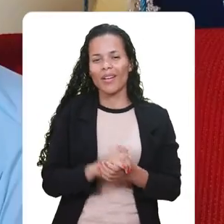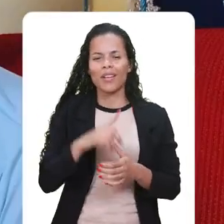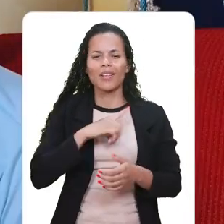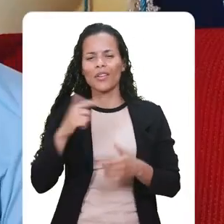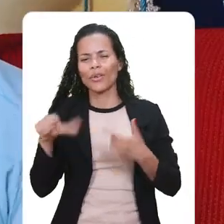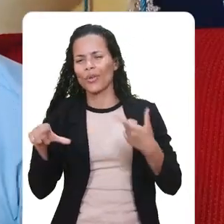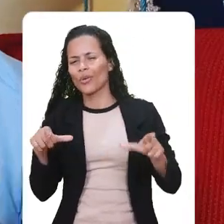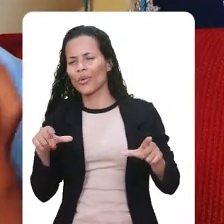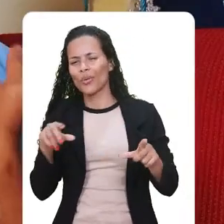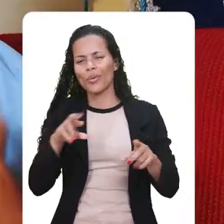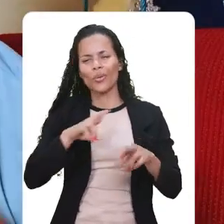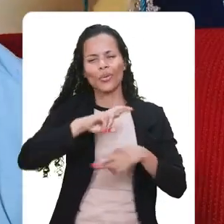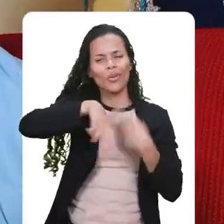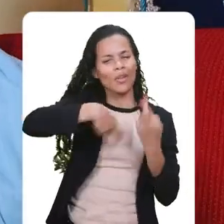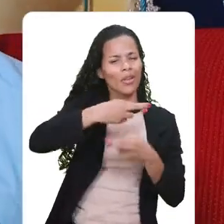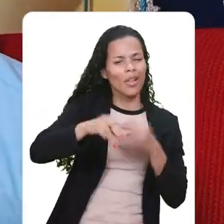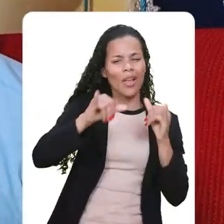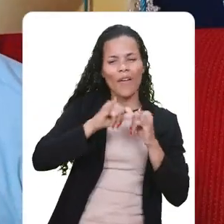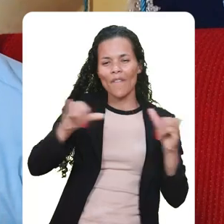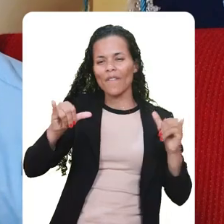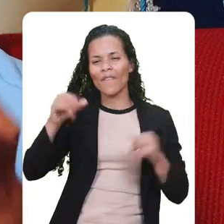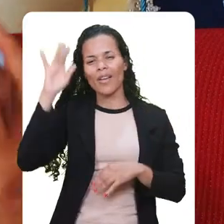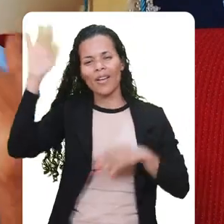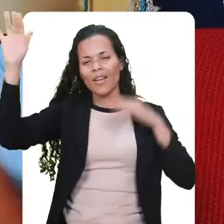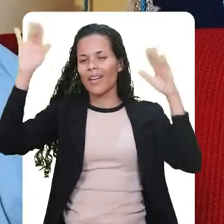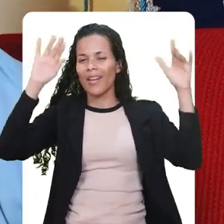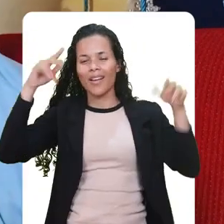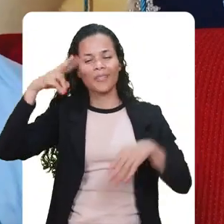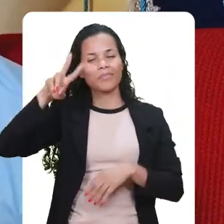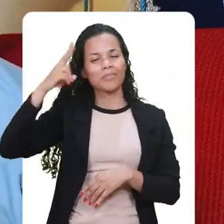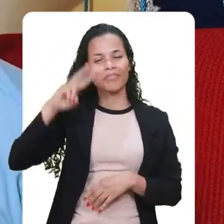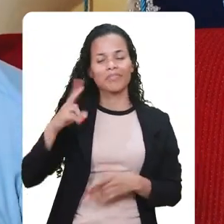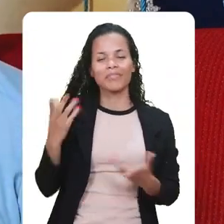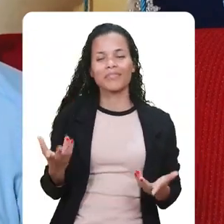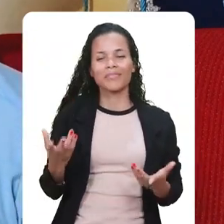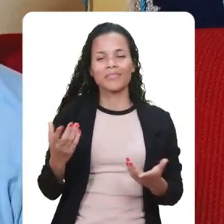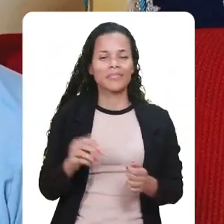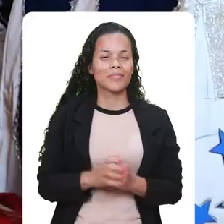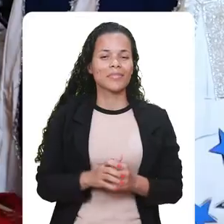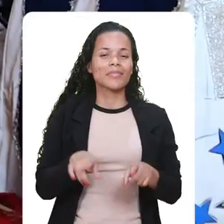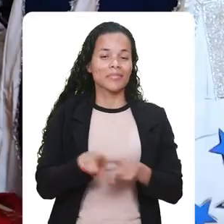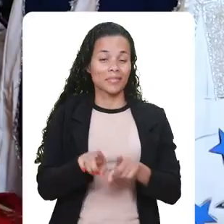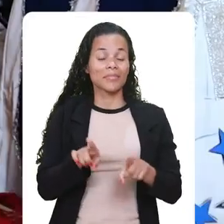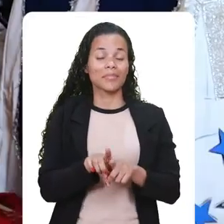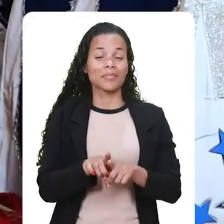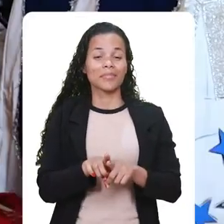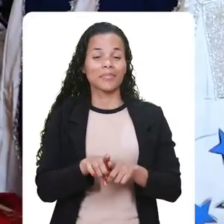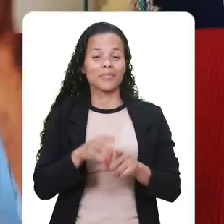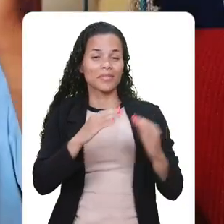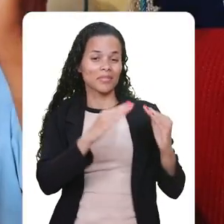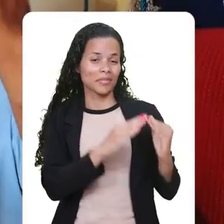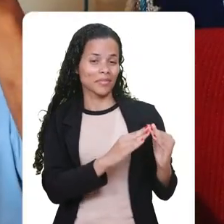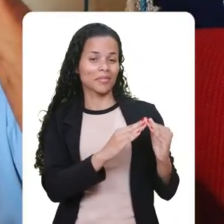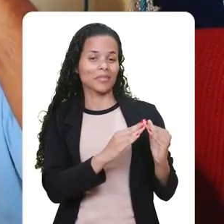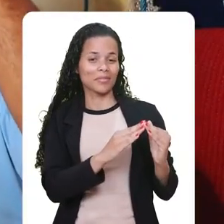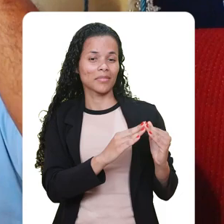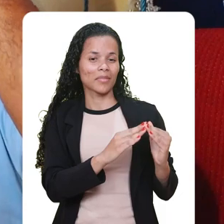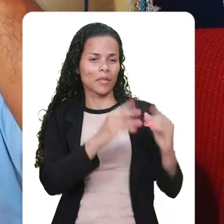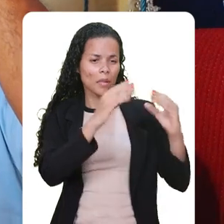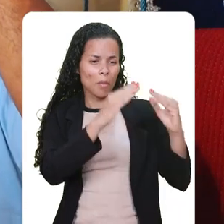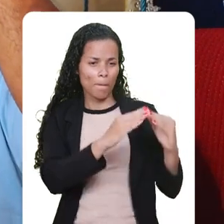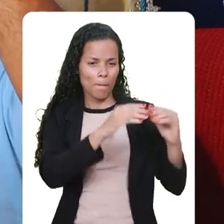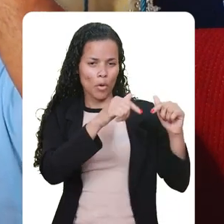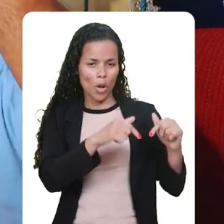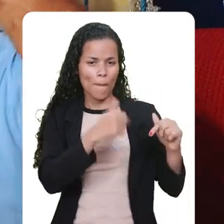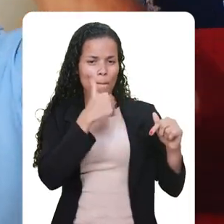atuais. E tem outros relatos, tem outras memórias, tem outras histórias. A questão mesmo, a casa hoje